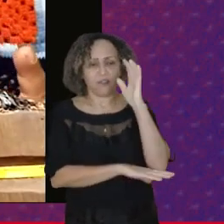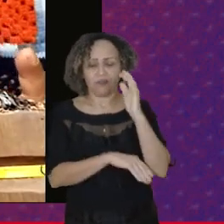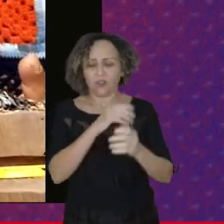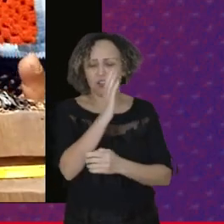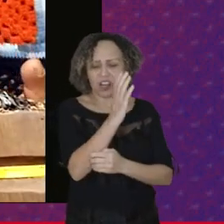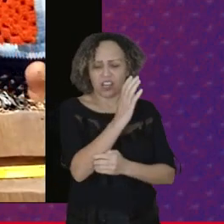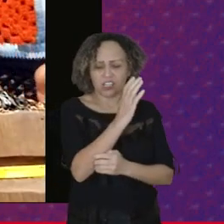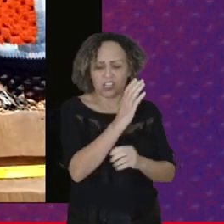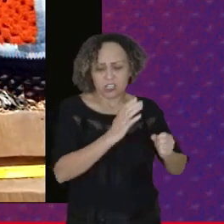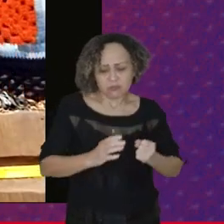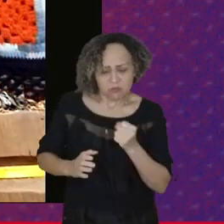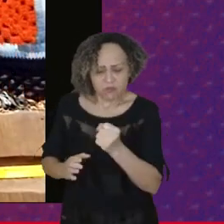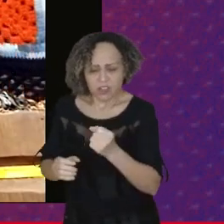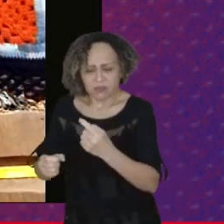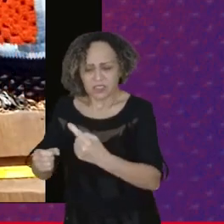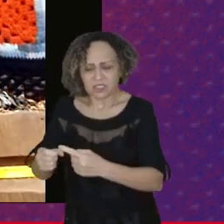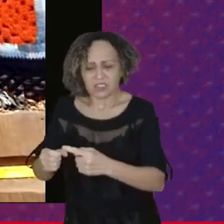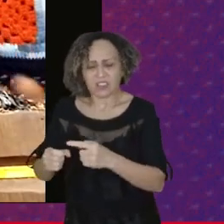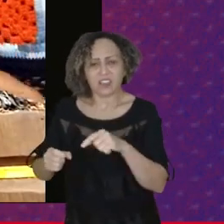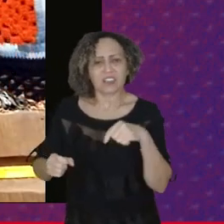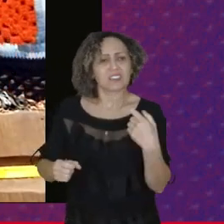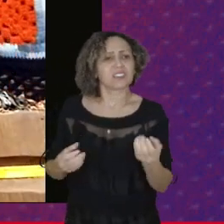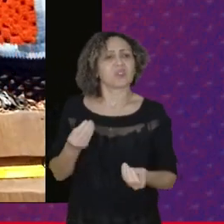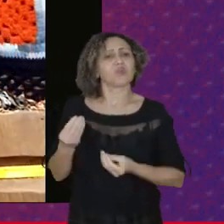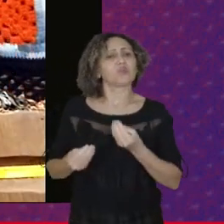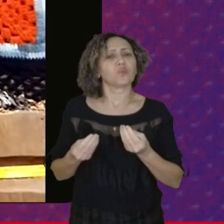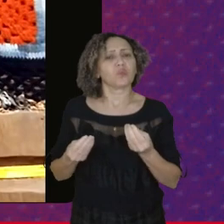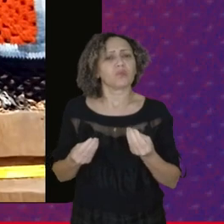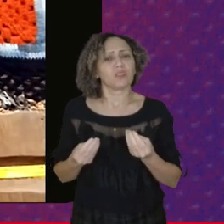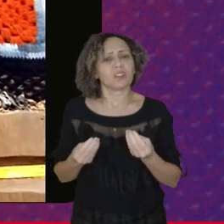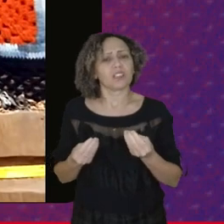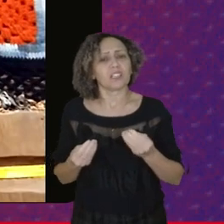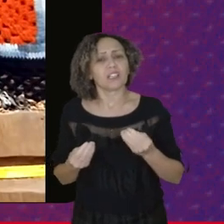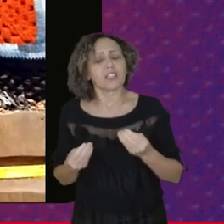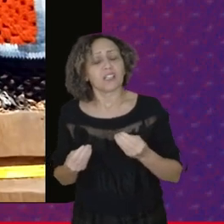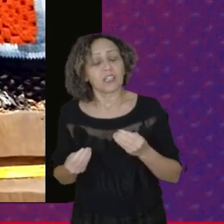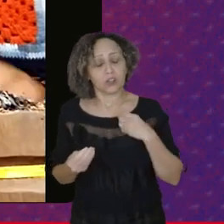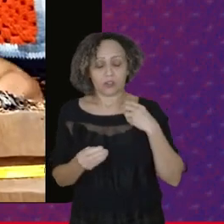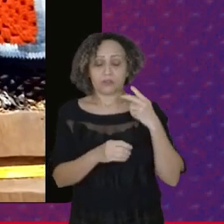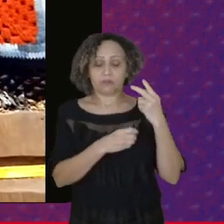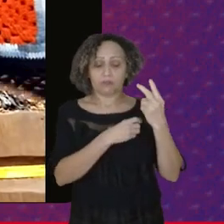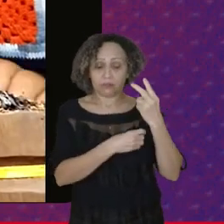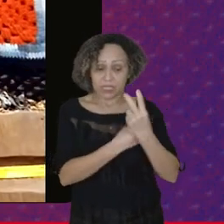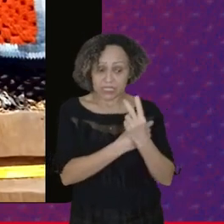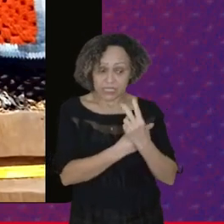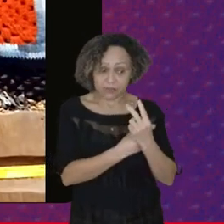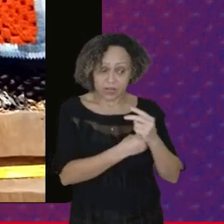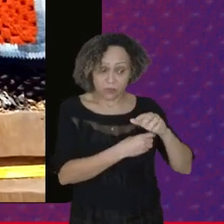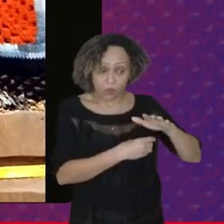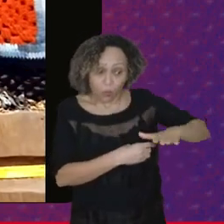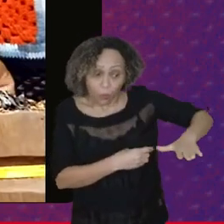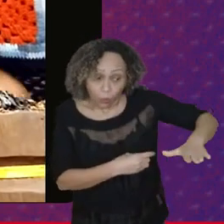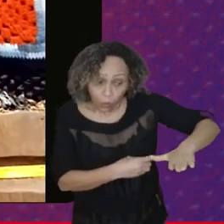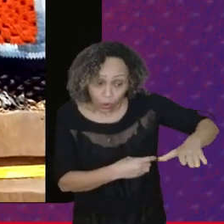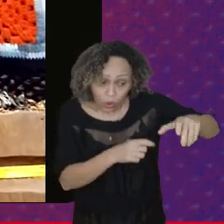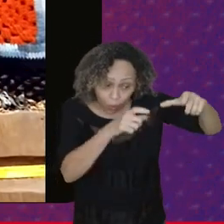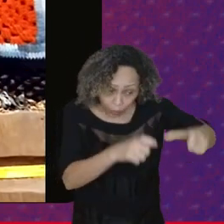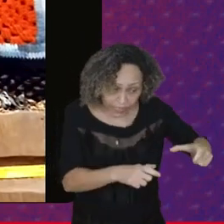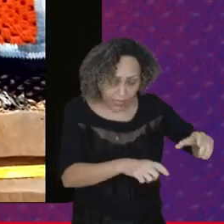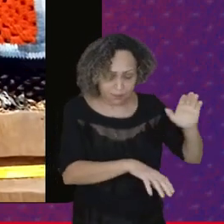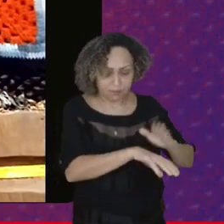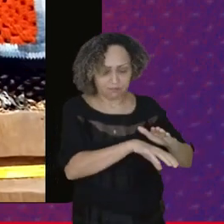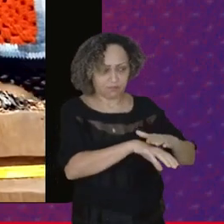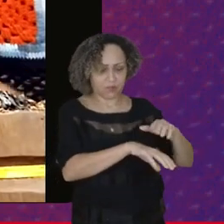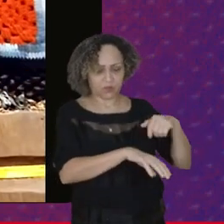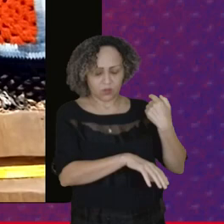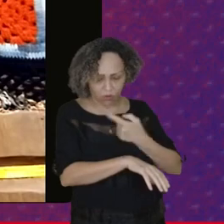depois, agora, os indígenas. A gente está vindo tudo para a cidade. Então, a gente preservar o nosso território também é preservar a saúde. de